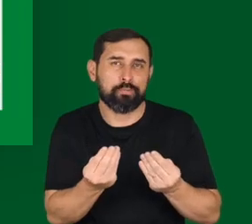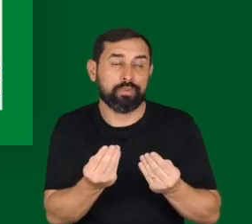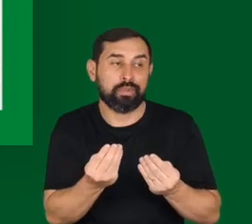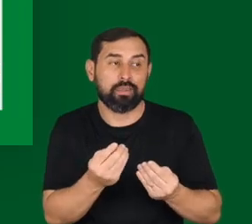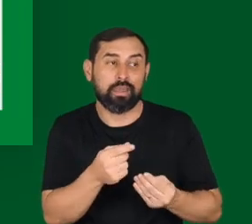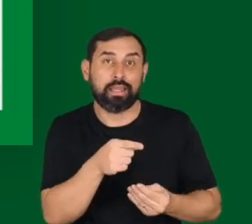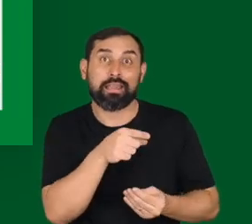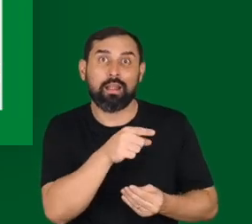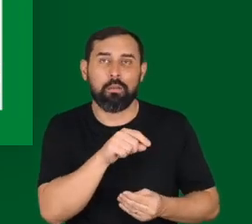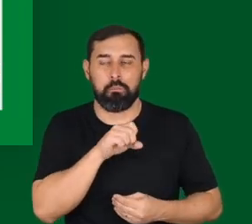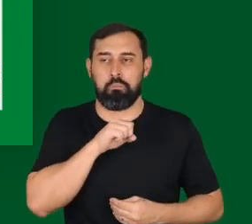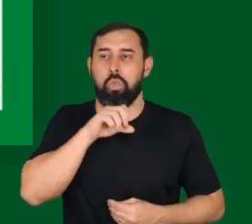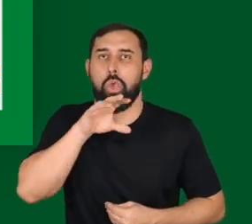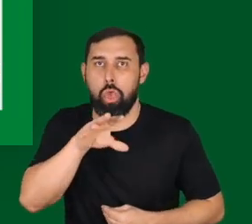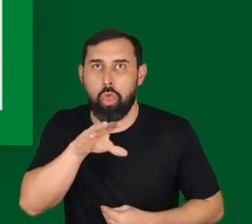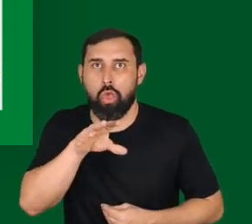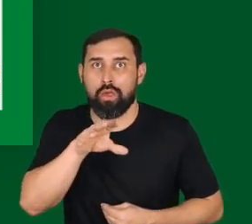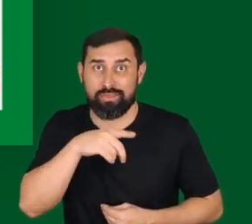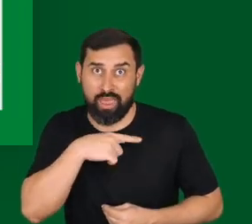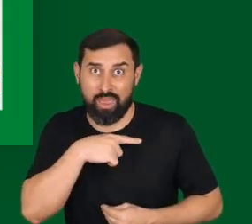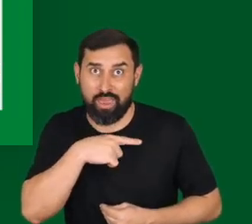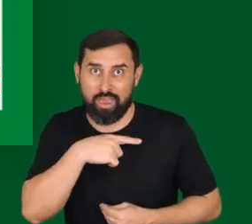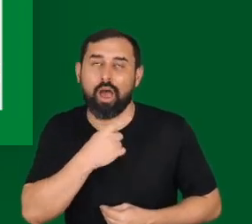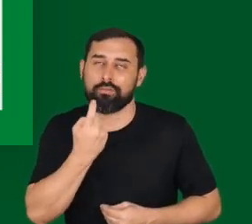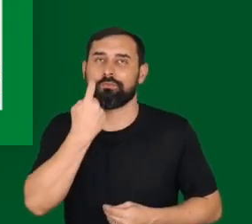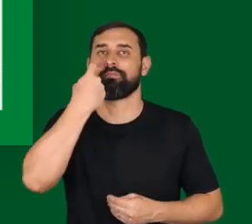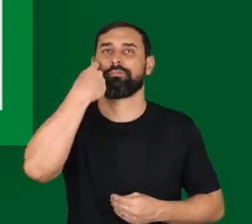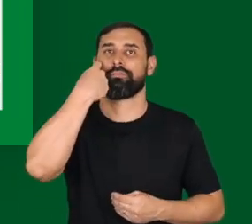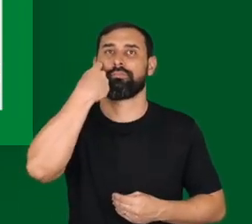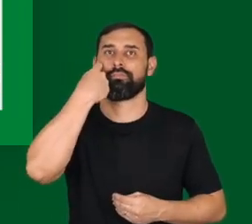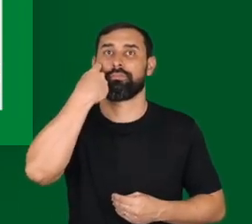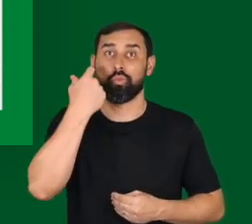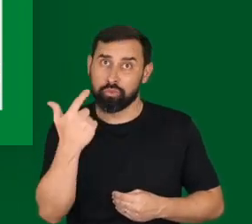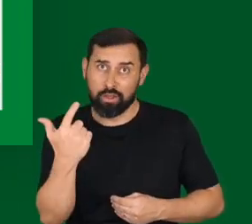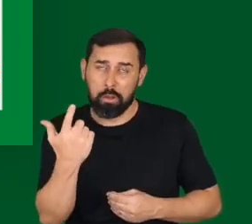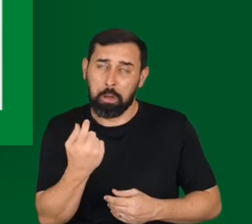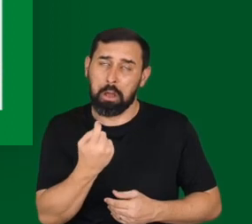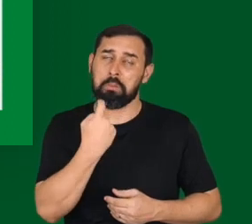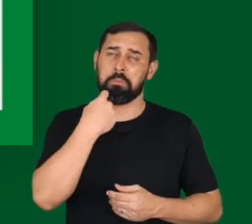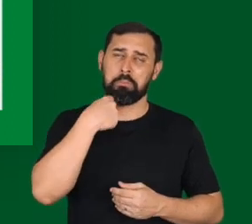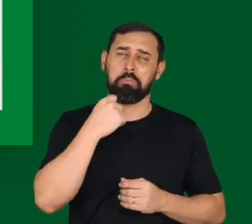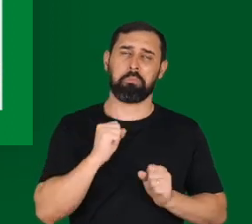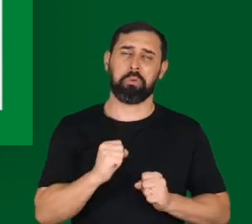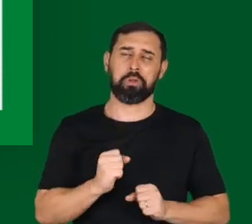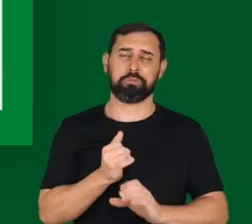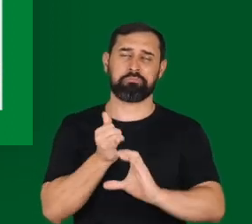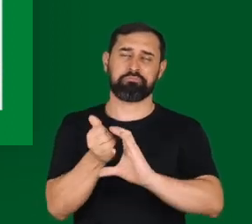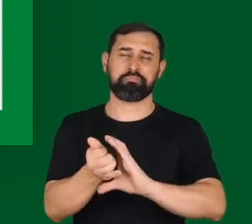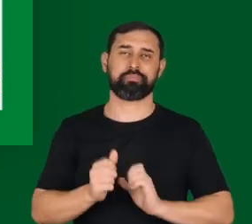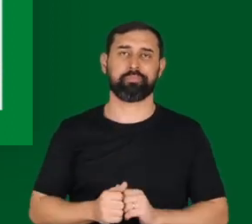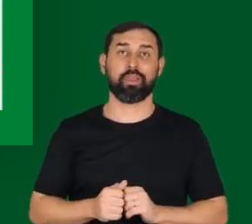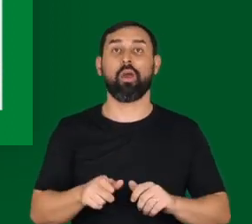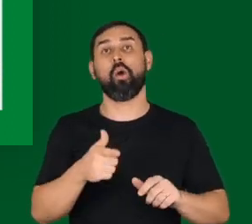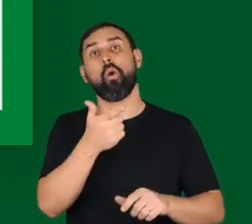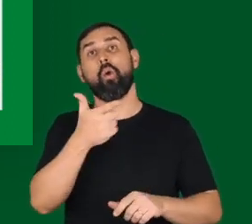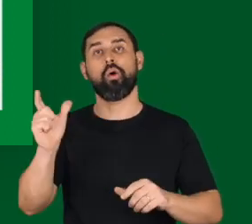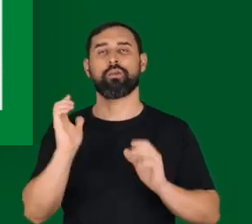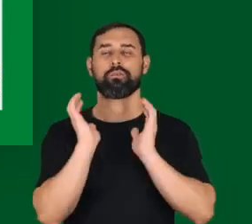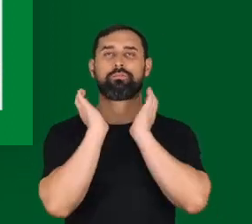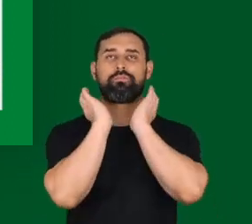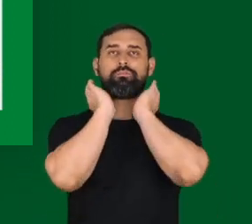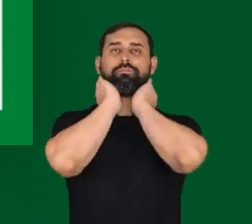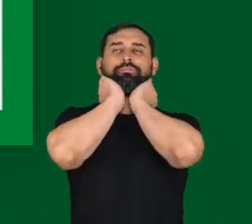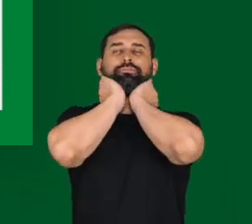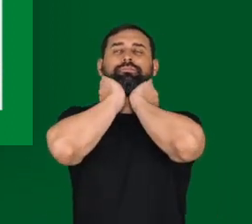se o paciente tem estímulo de vômito ou não, tá? Alinhamento e estabilização da cervical, colocação do colar cervical, porque